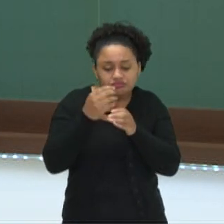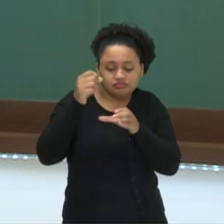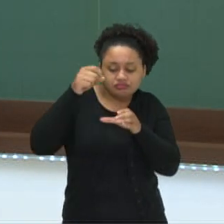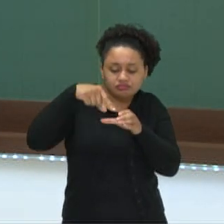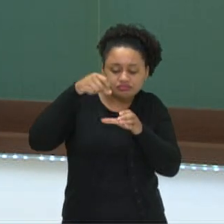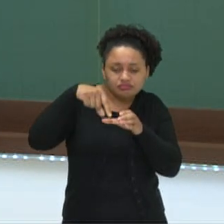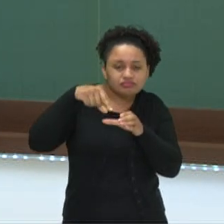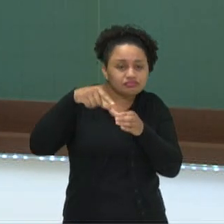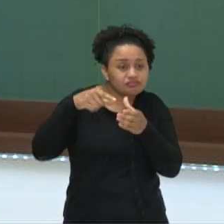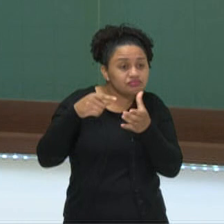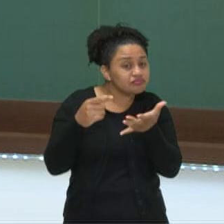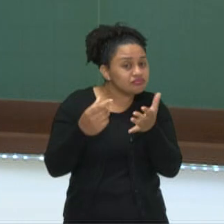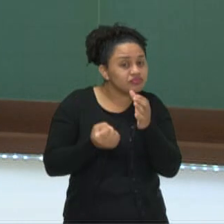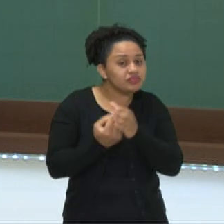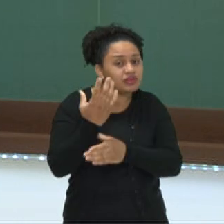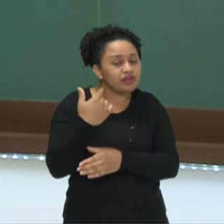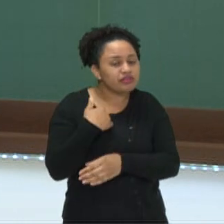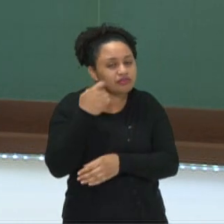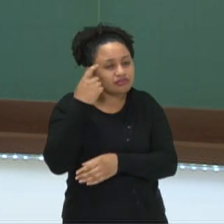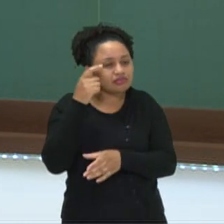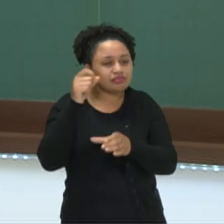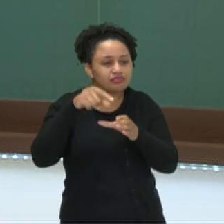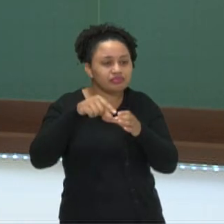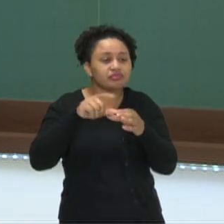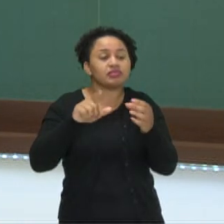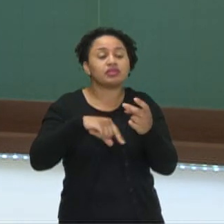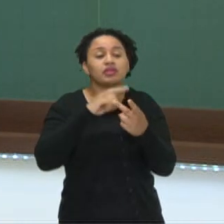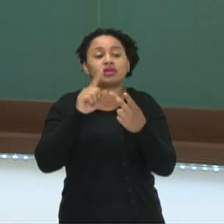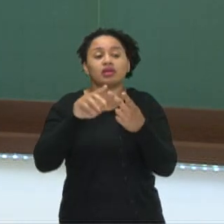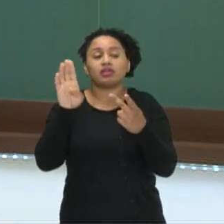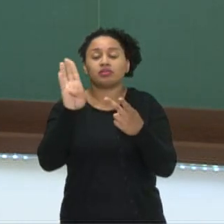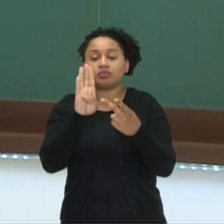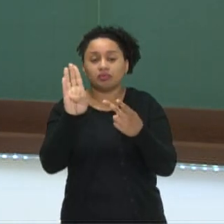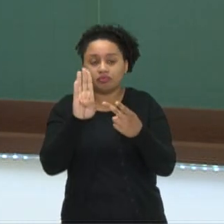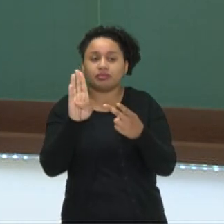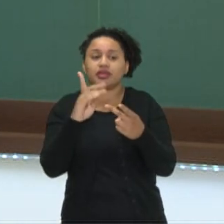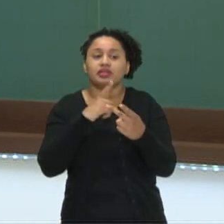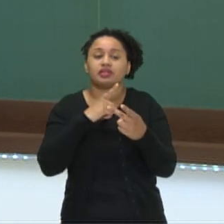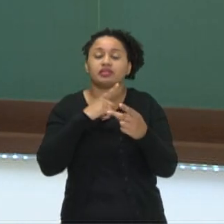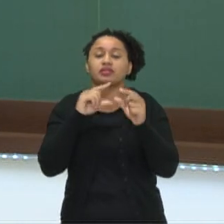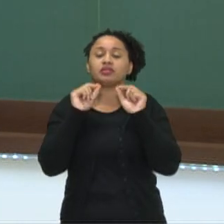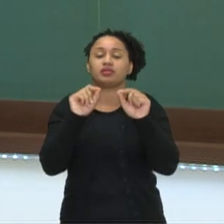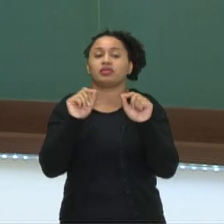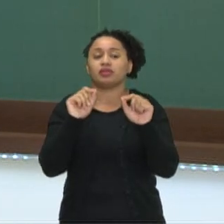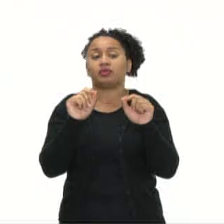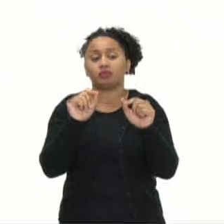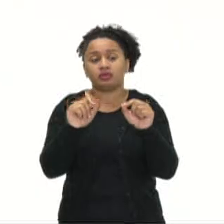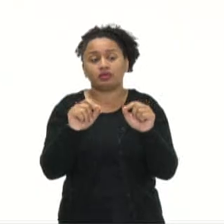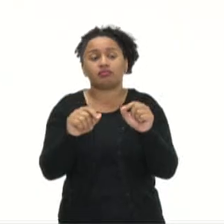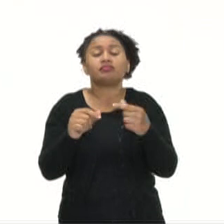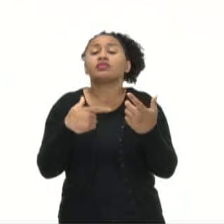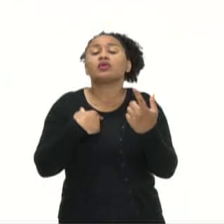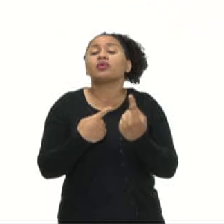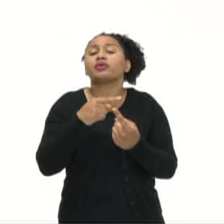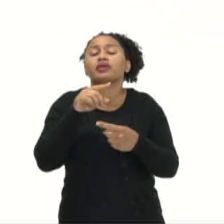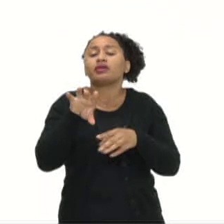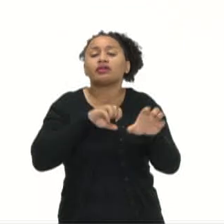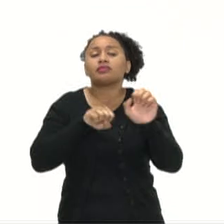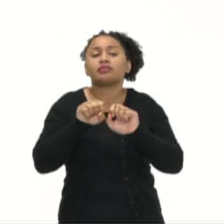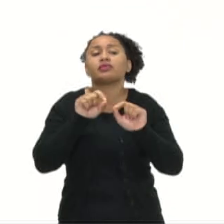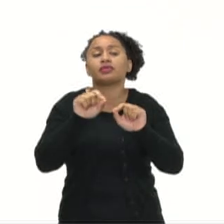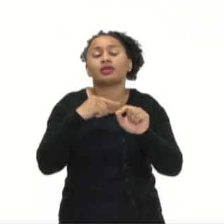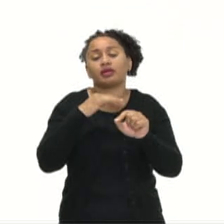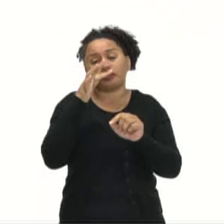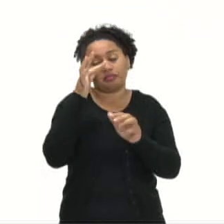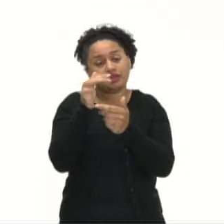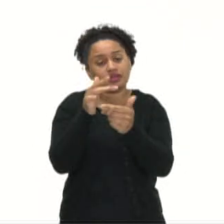de semente. E no esquema B que nós temos aqui, o que vai ocorrer? Qual que é a aquisição? O que a planta